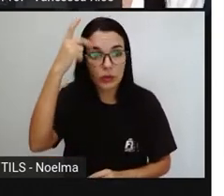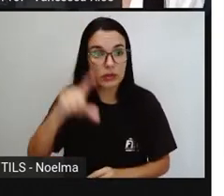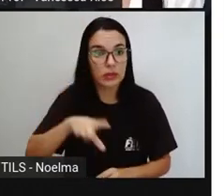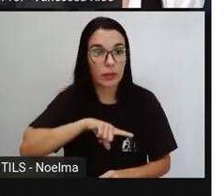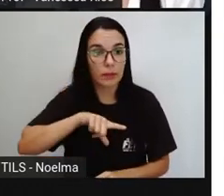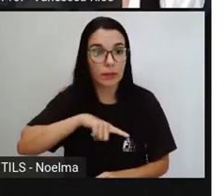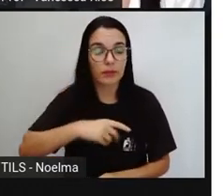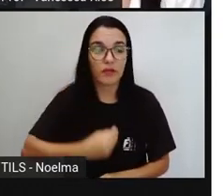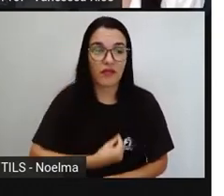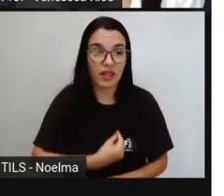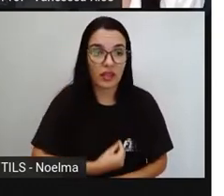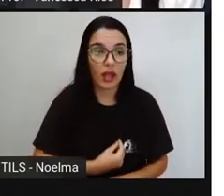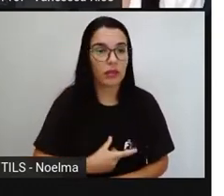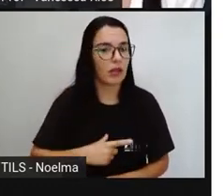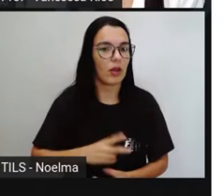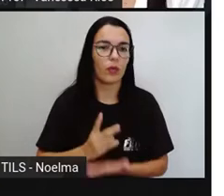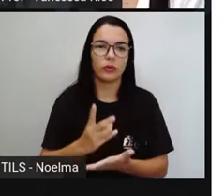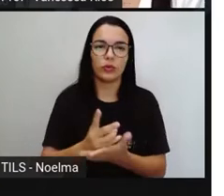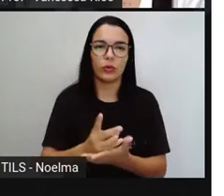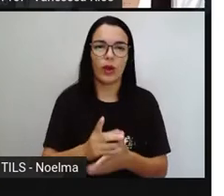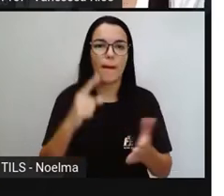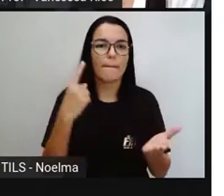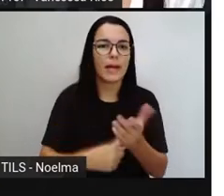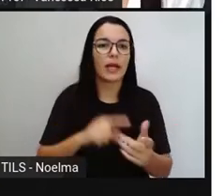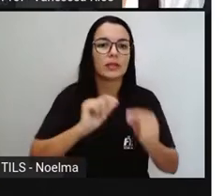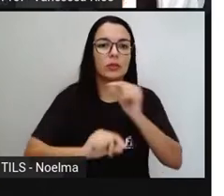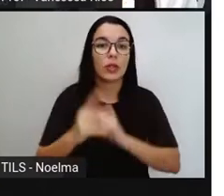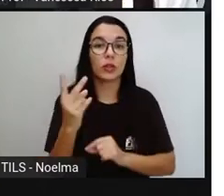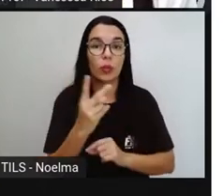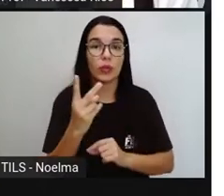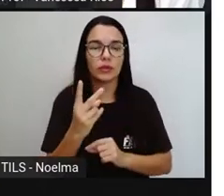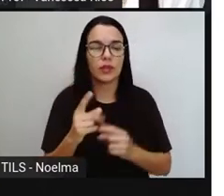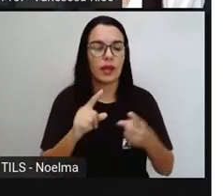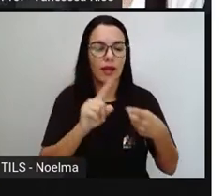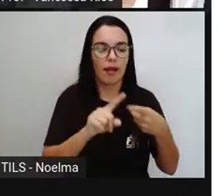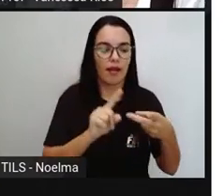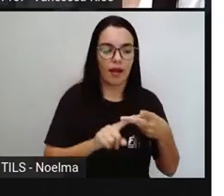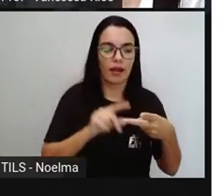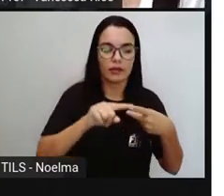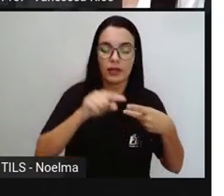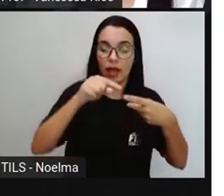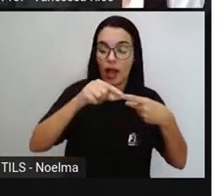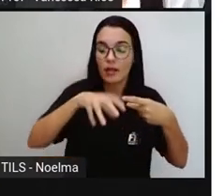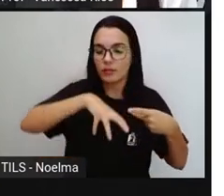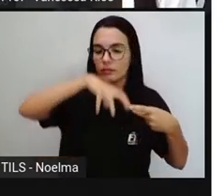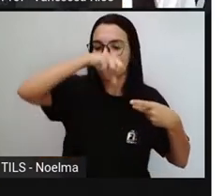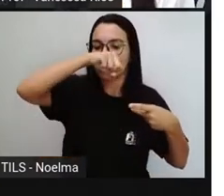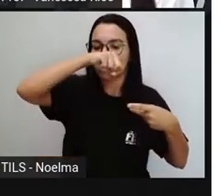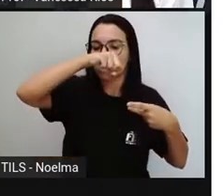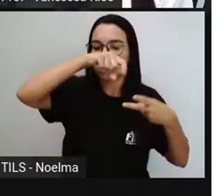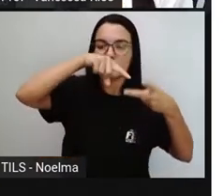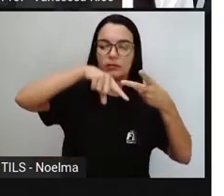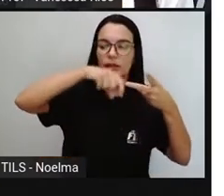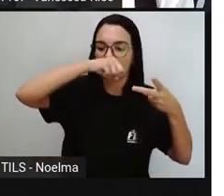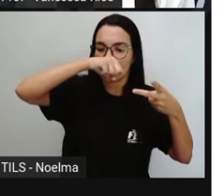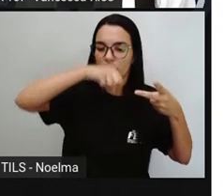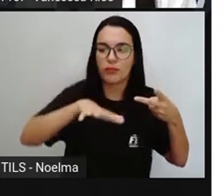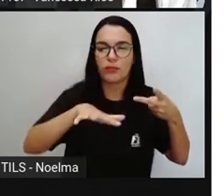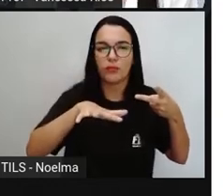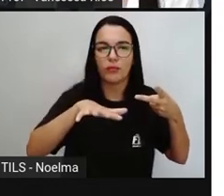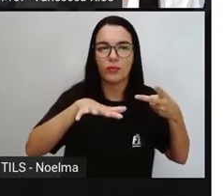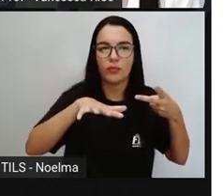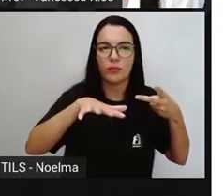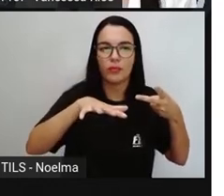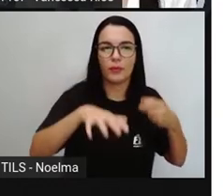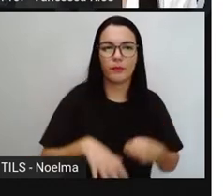para sobreviver. E é marcada por dois momentos, inspiração e expiração.